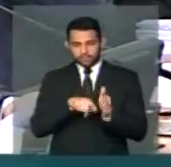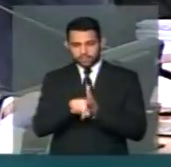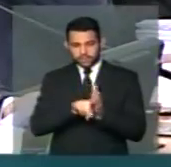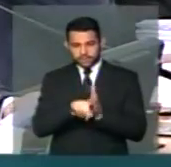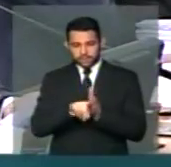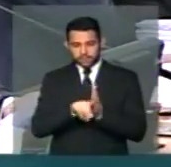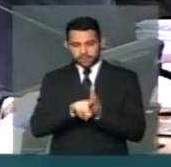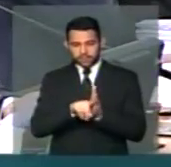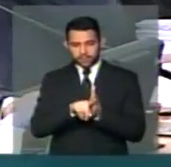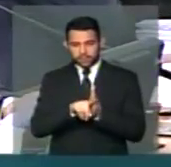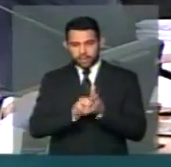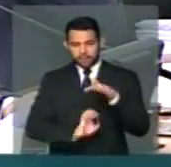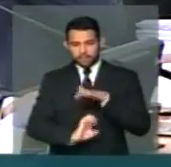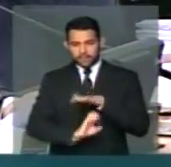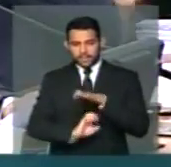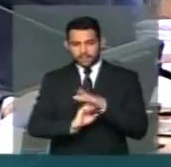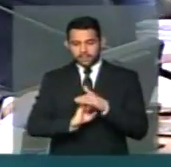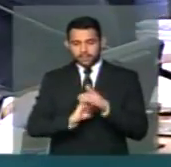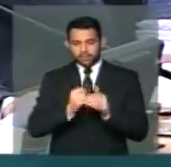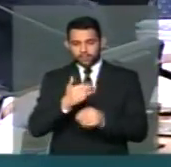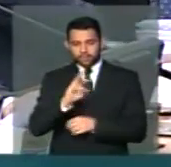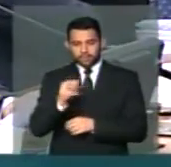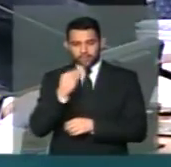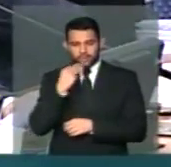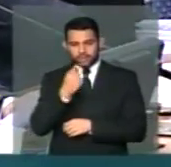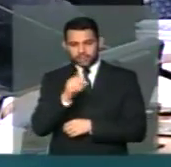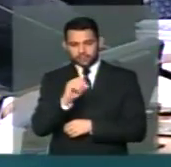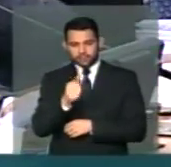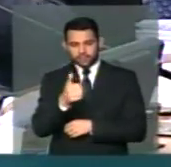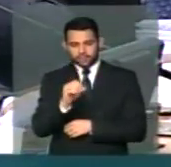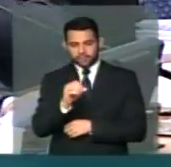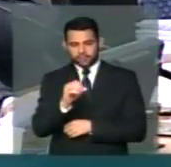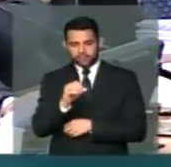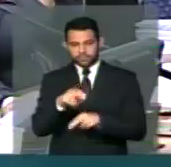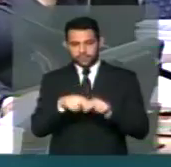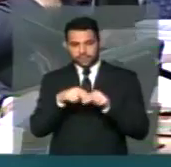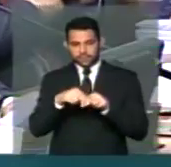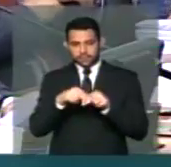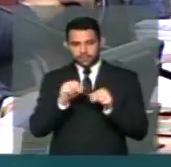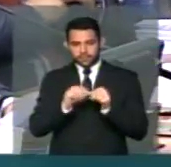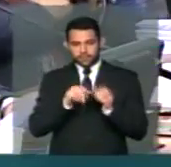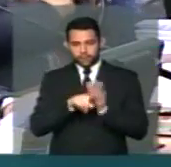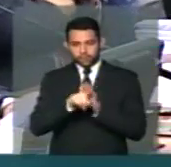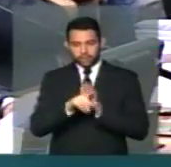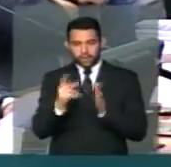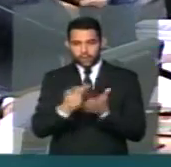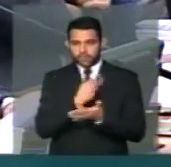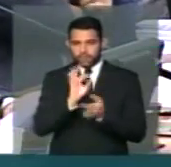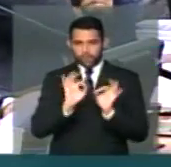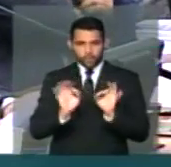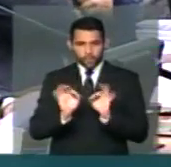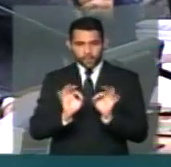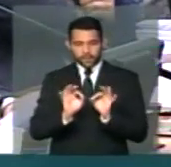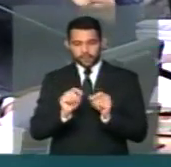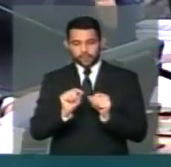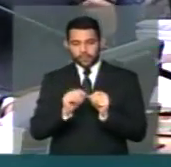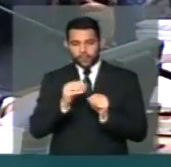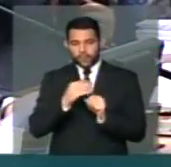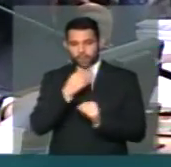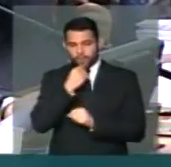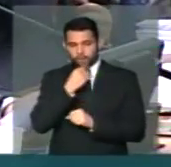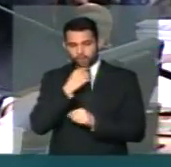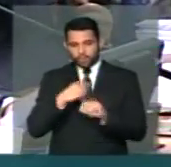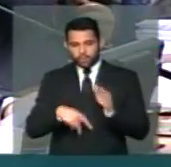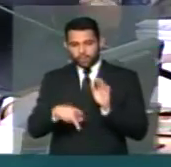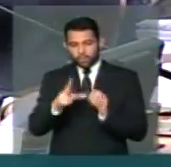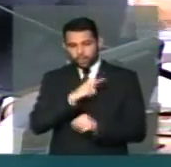todo, a empreiteira pagou R$2.300.000 em 2011-2012 por um suposto serviço de consultoria que não aconteceu. O dono da UTC pretende revelar